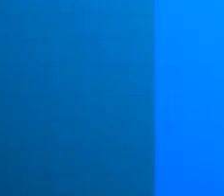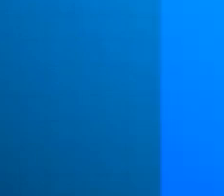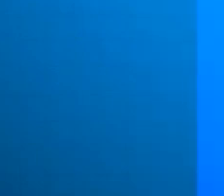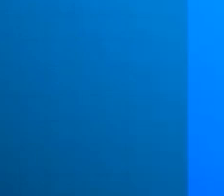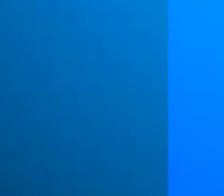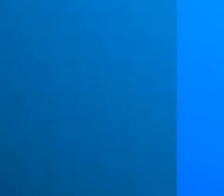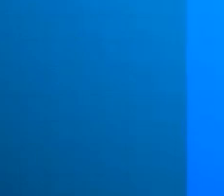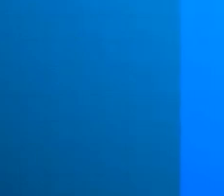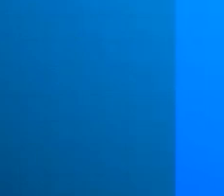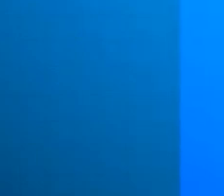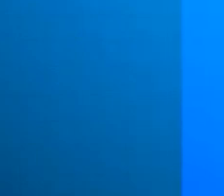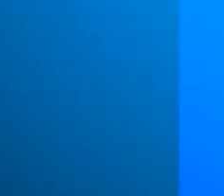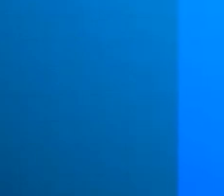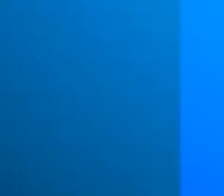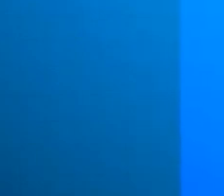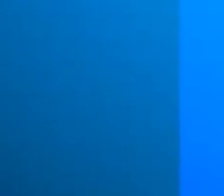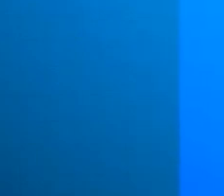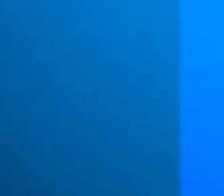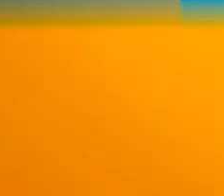E aí